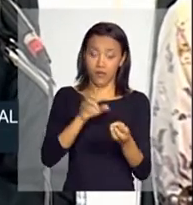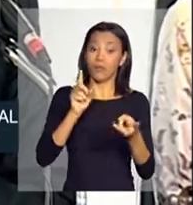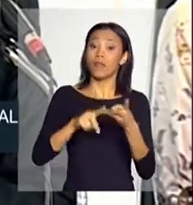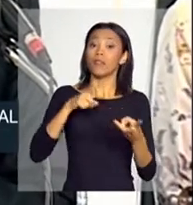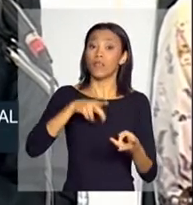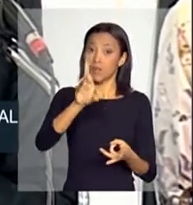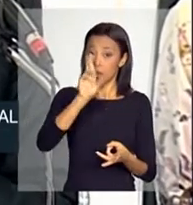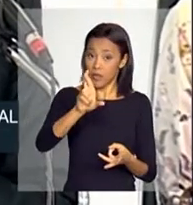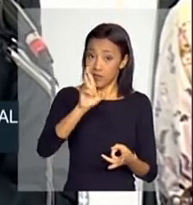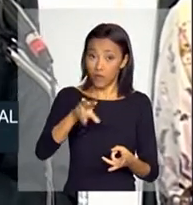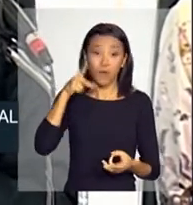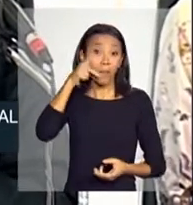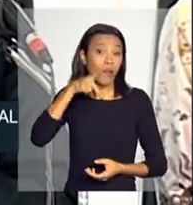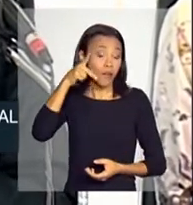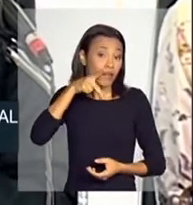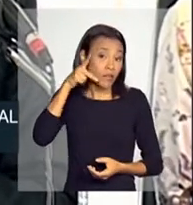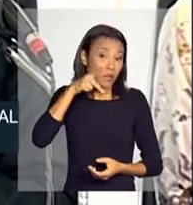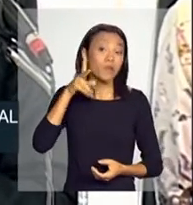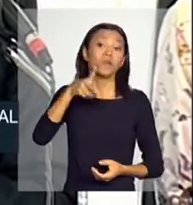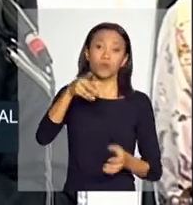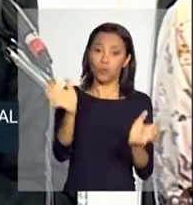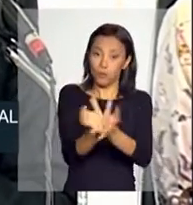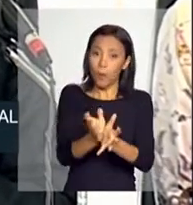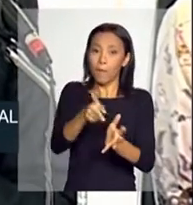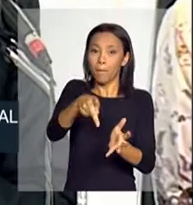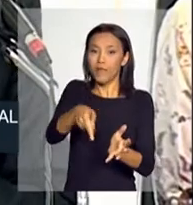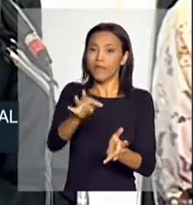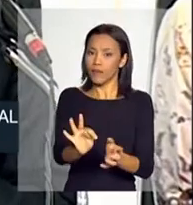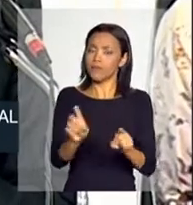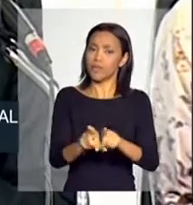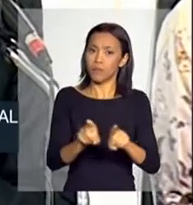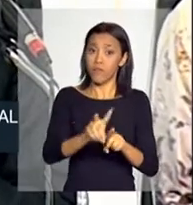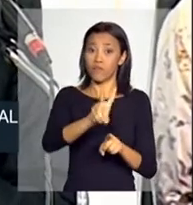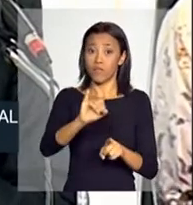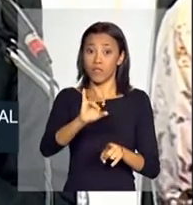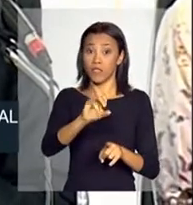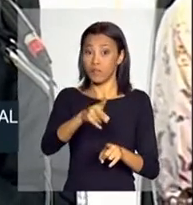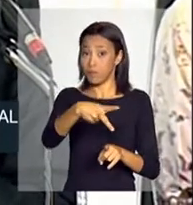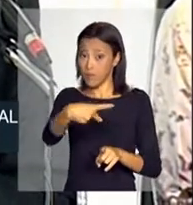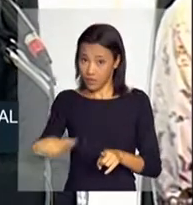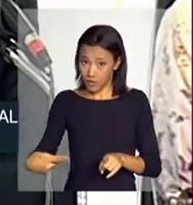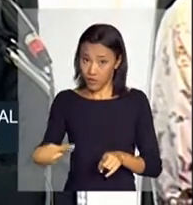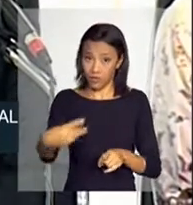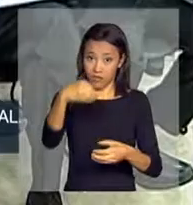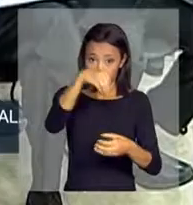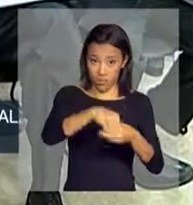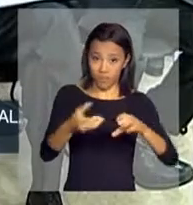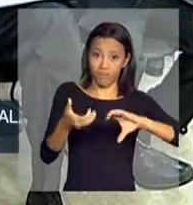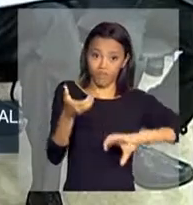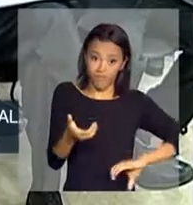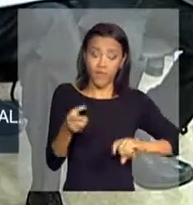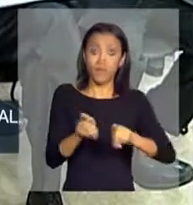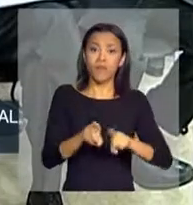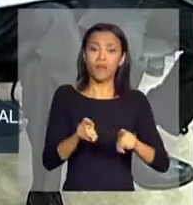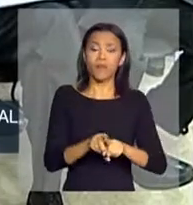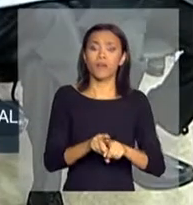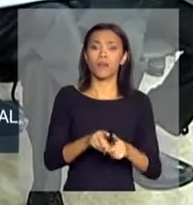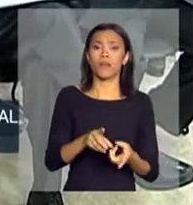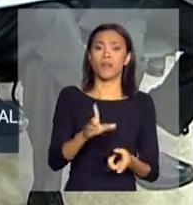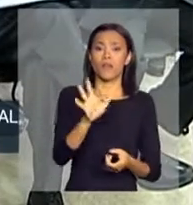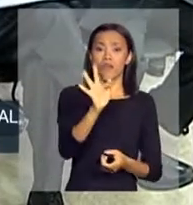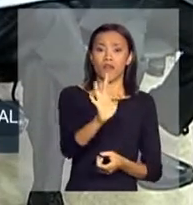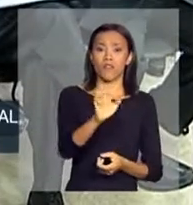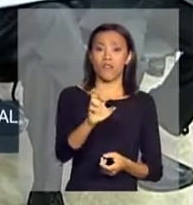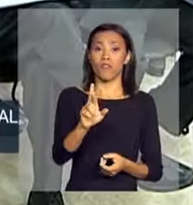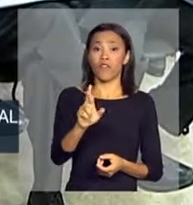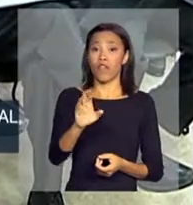do PT da Paraíba o vice-presidente da CPI da câmara os detalhes a deputada Rosane Ferreira do